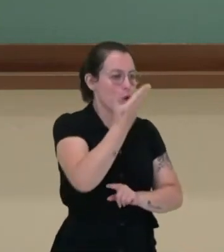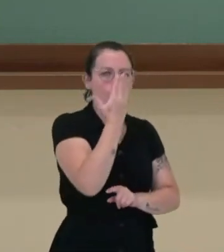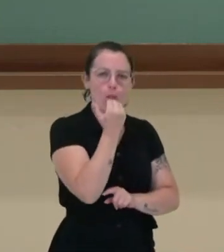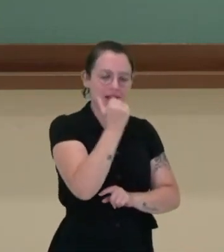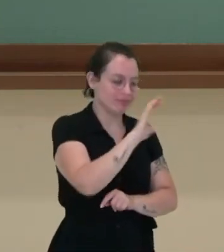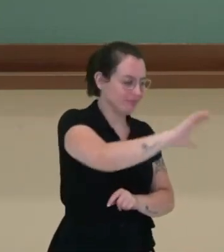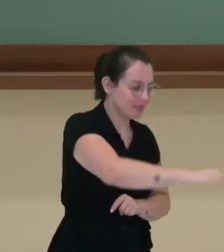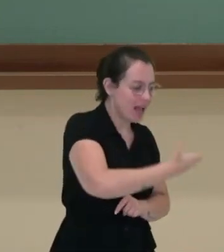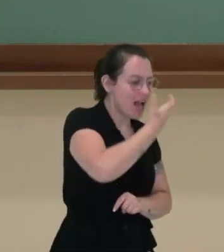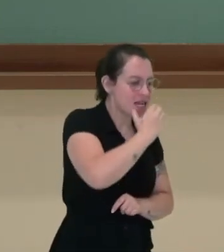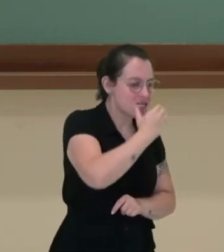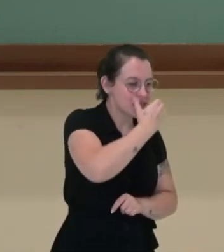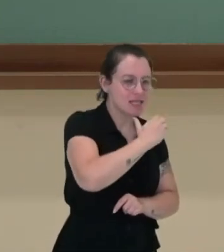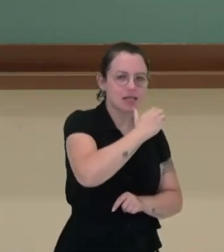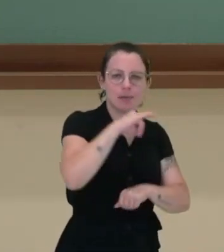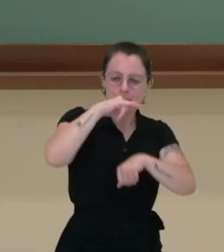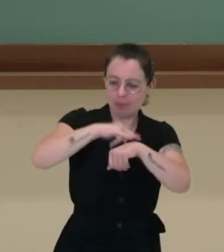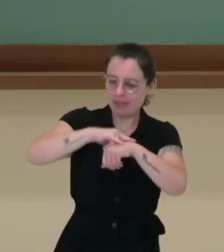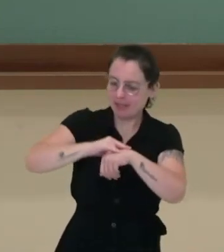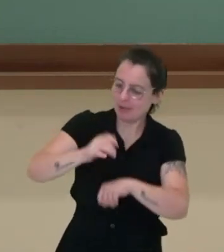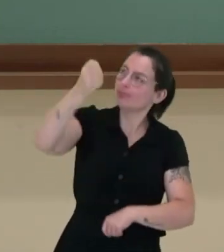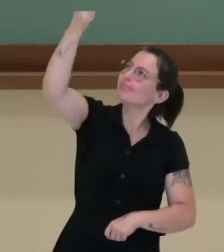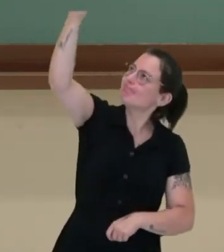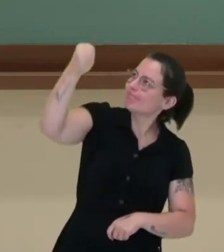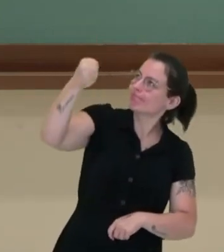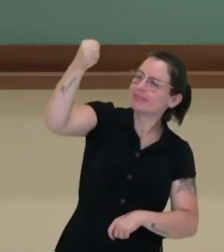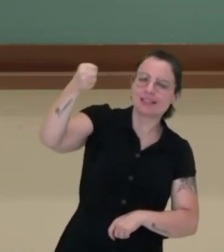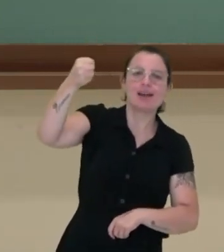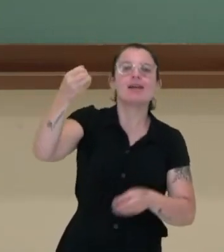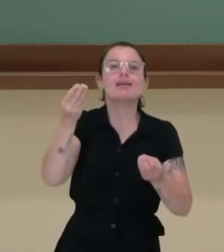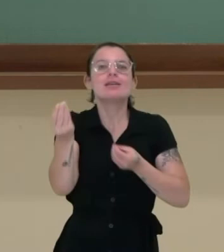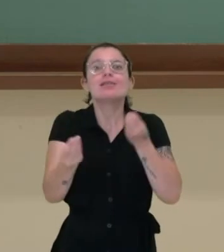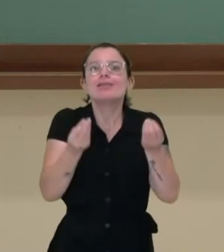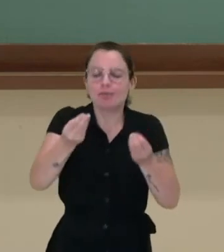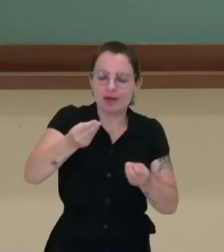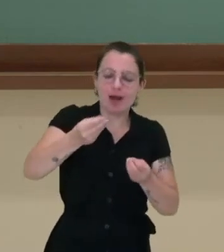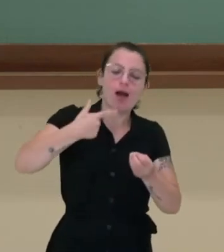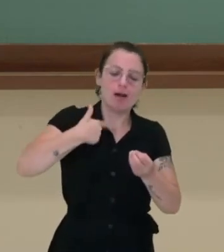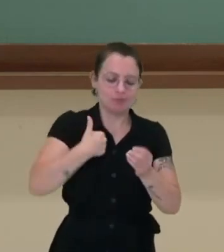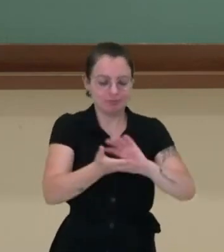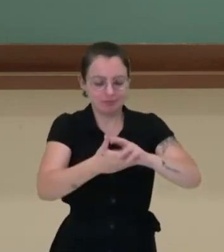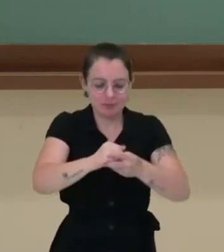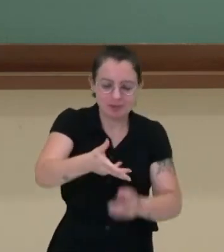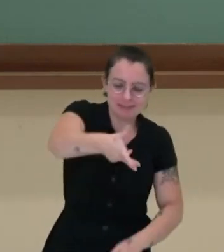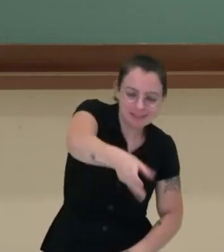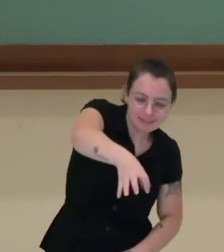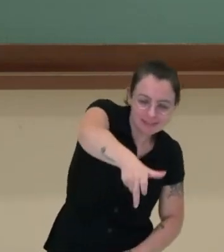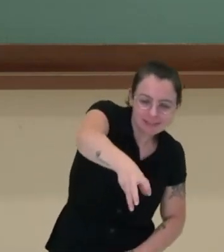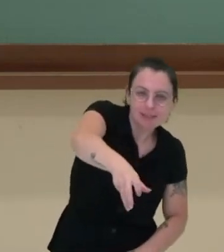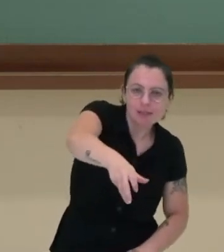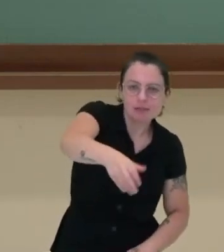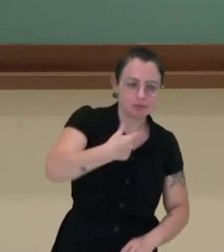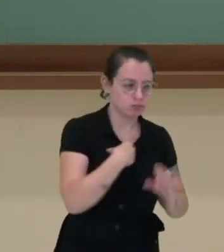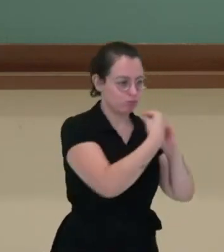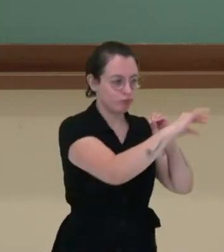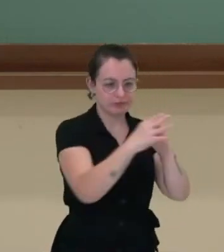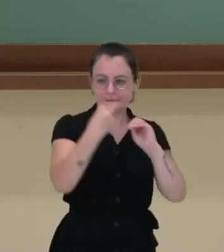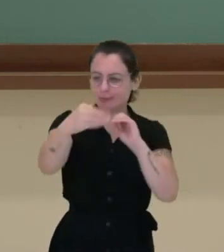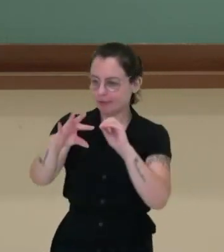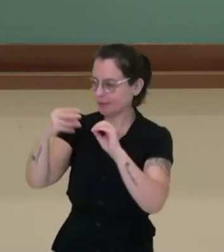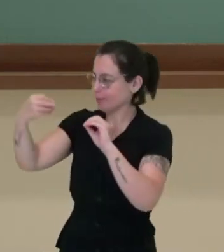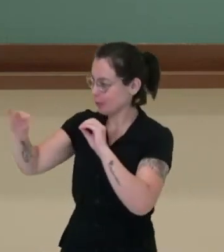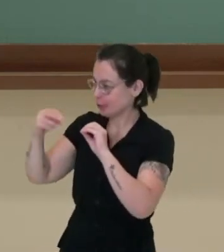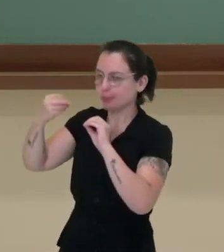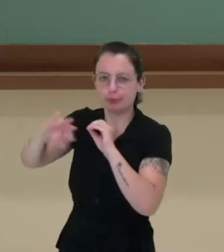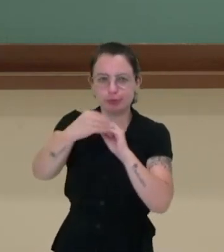apertar uma descarga, abrir uma torneira e aí eu vou contaminando todo o meio aonde eu estou passando. Então,